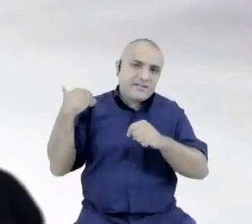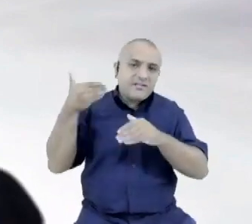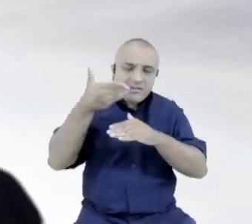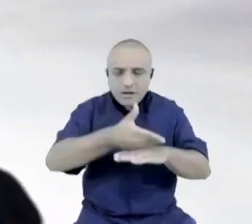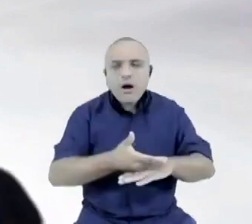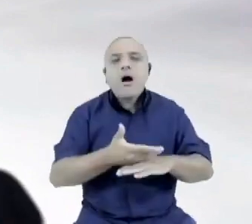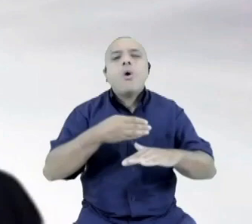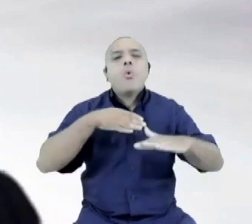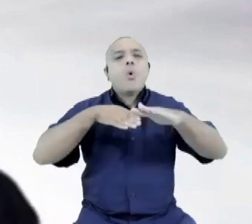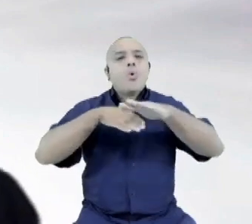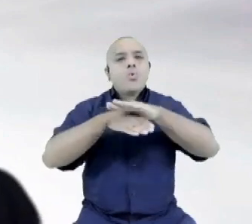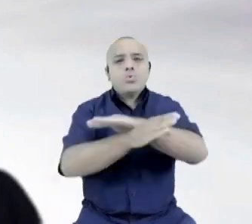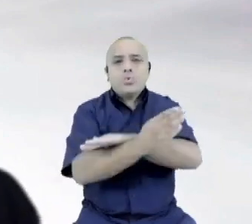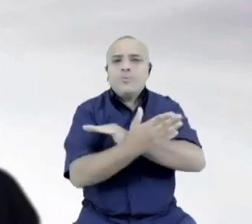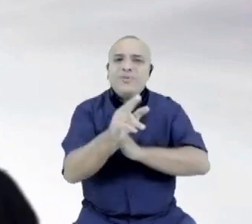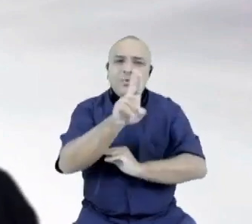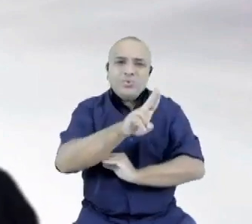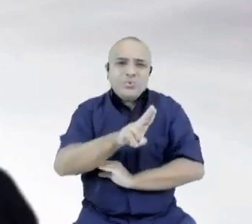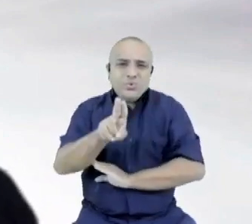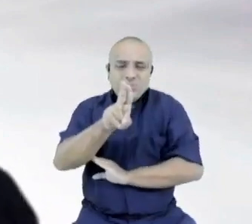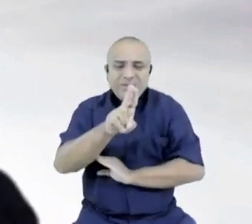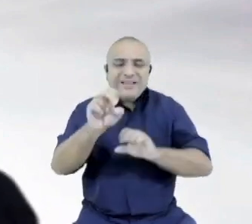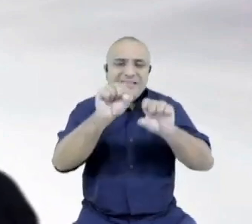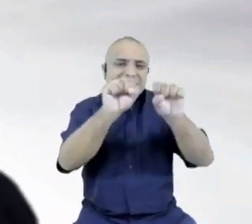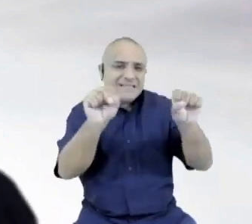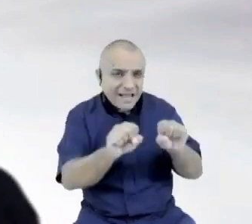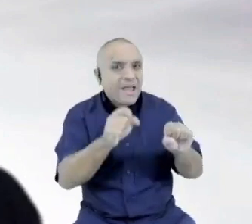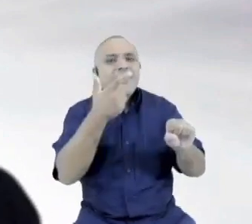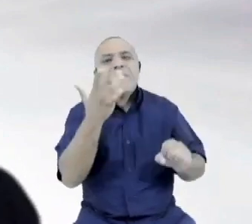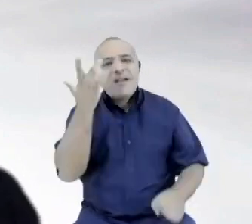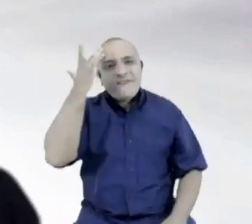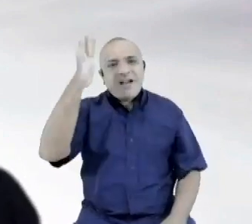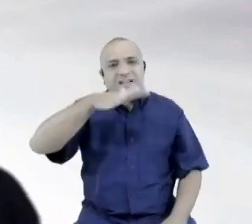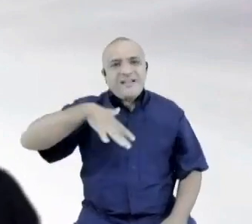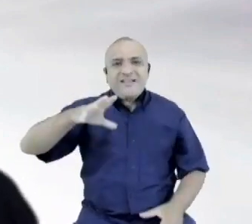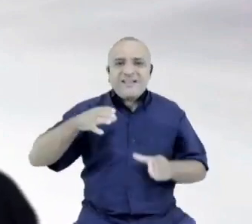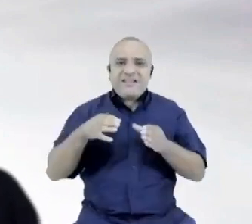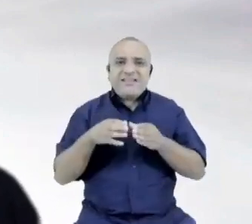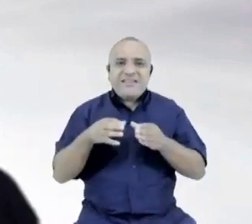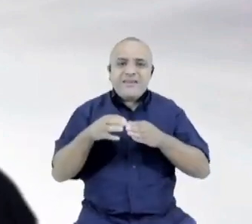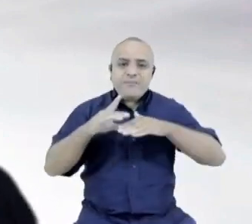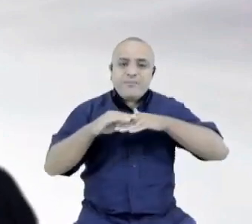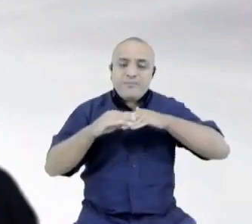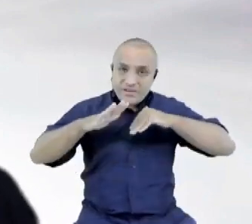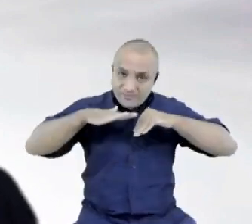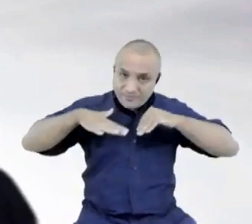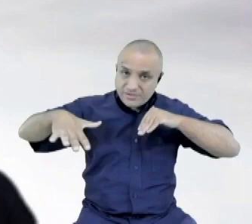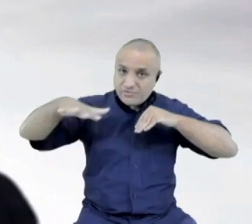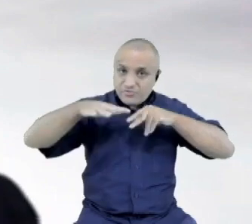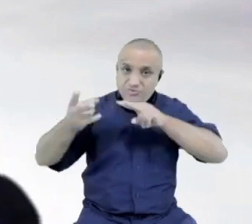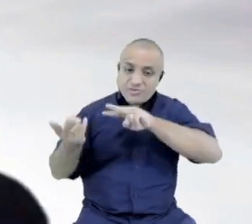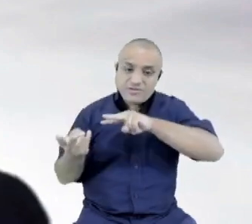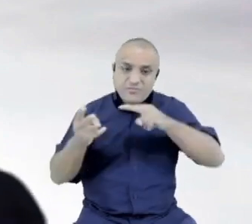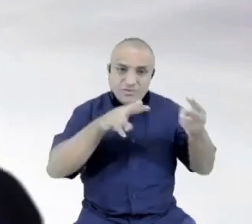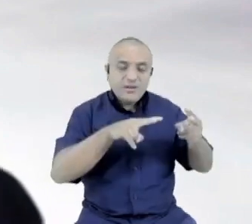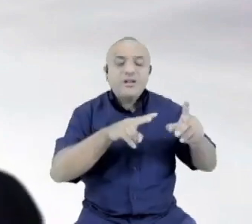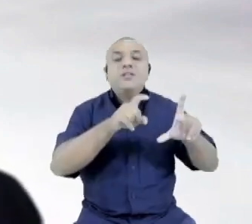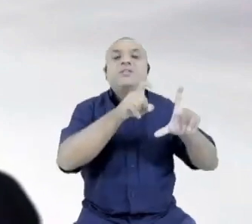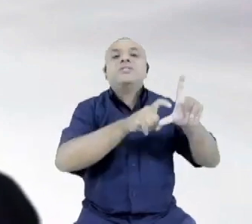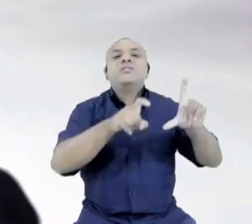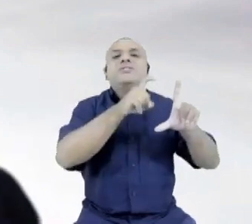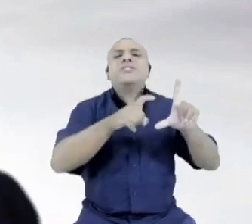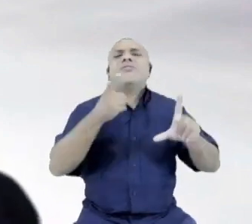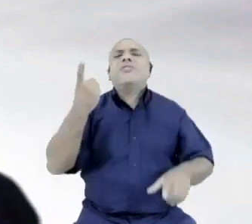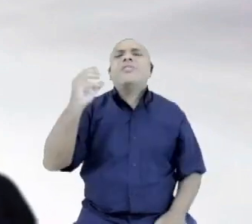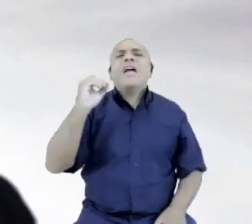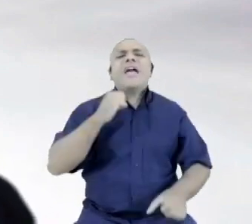uso dessas ferramentas, ela vai ser muito mais fácil com a equipe de patologia hoje, que está migrando para o digital, do que foi há 10, 15